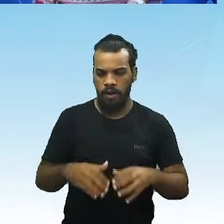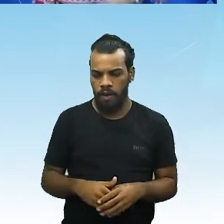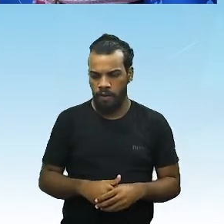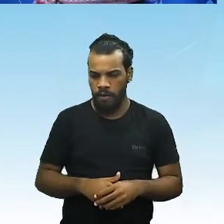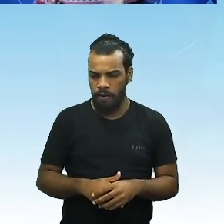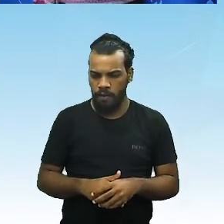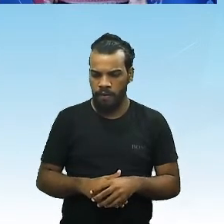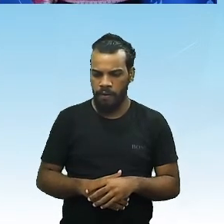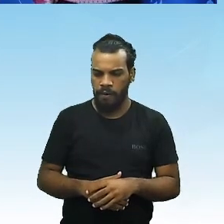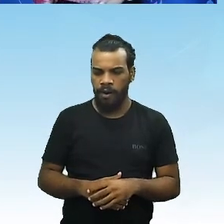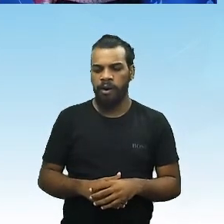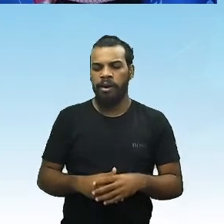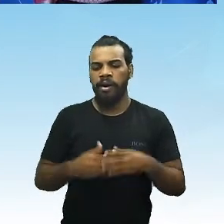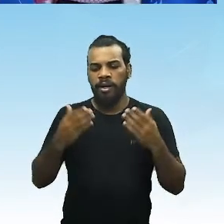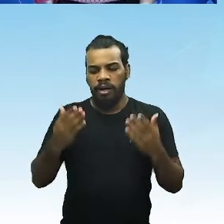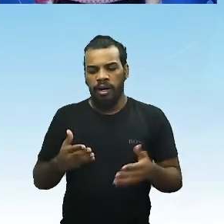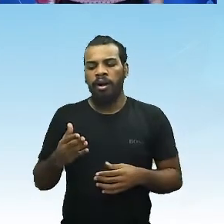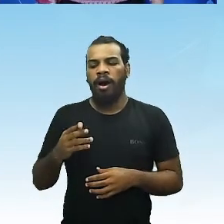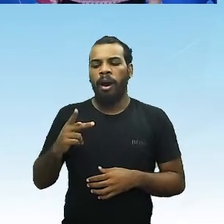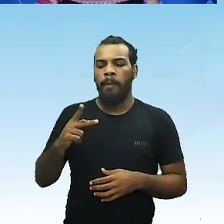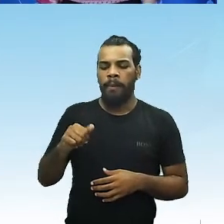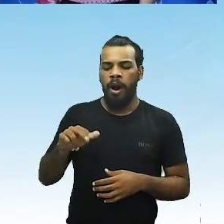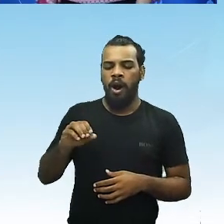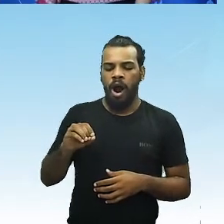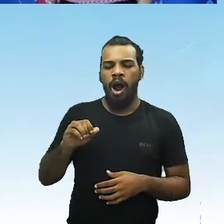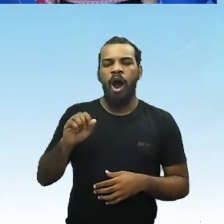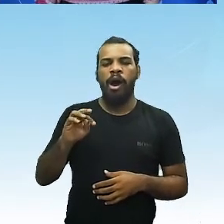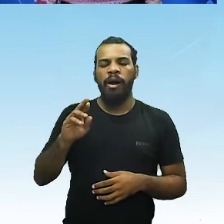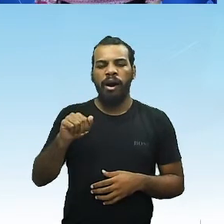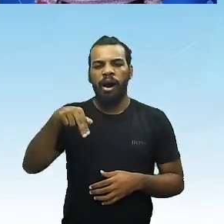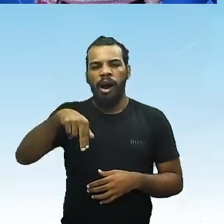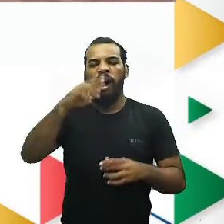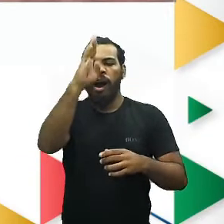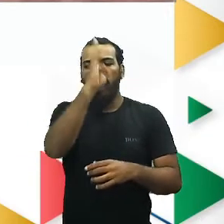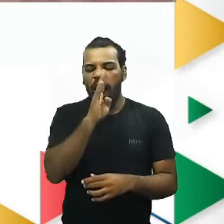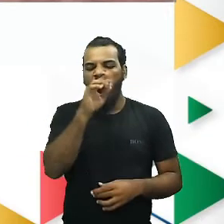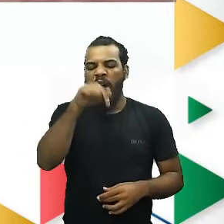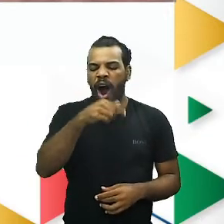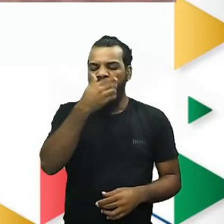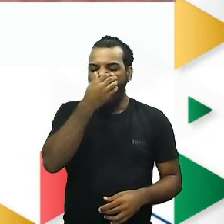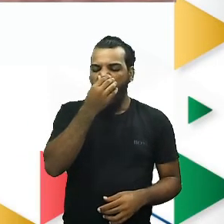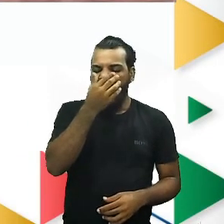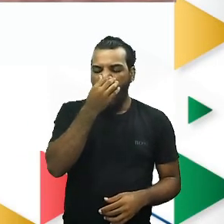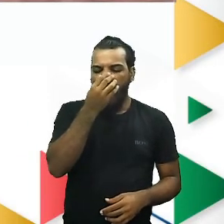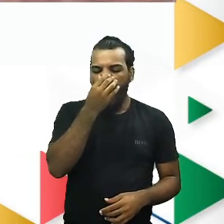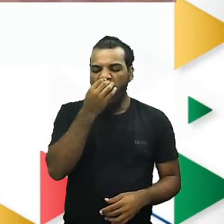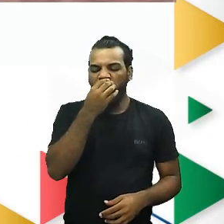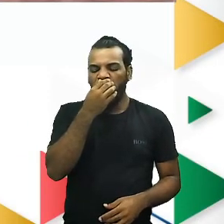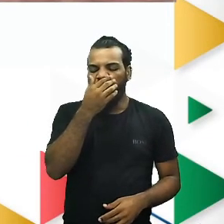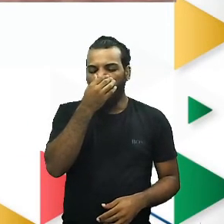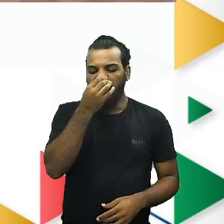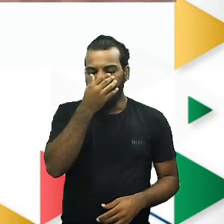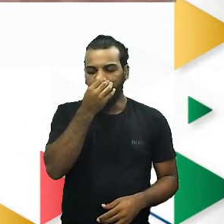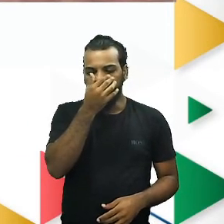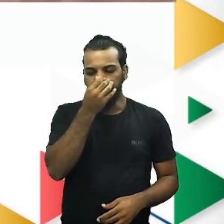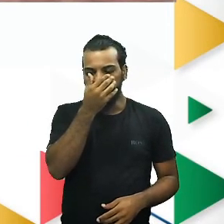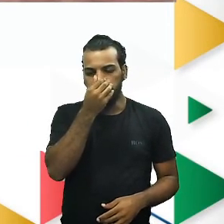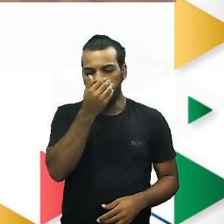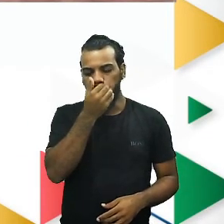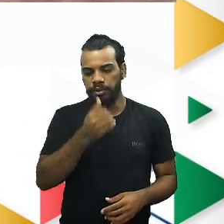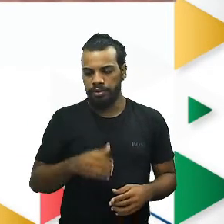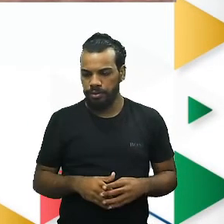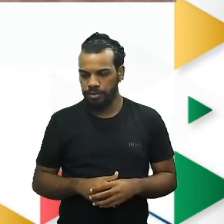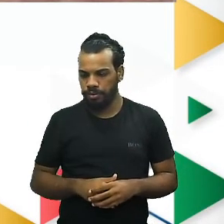Então ela e Paula Autran foram grandes nomes, né, do nosso teatro brasileiro. No final da década de